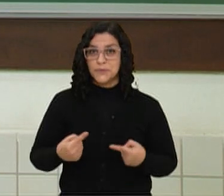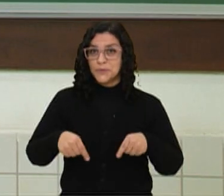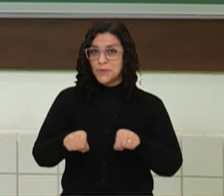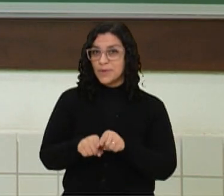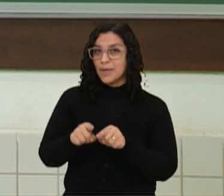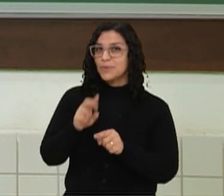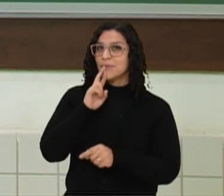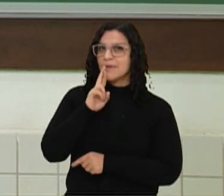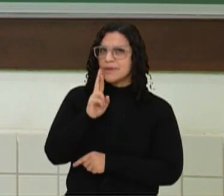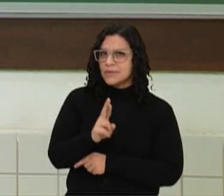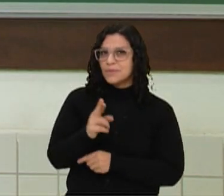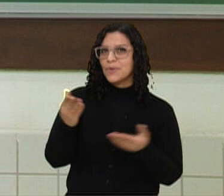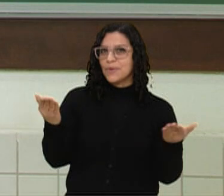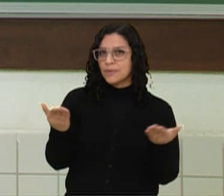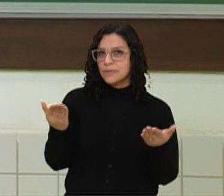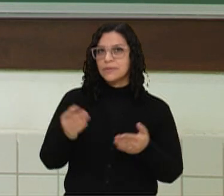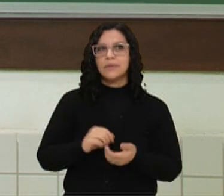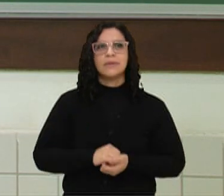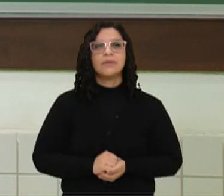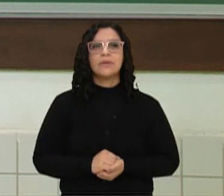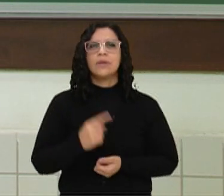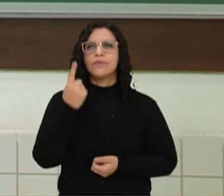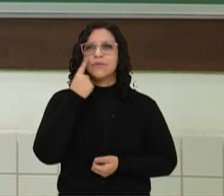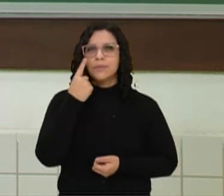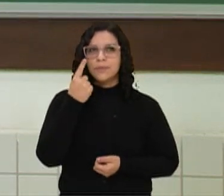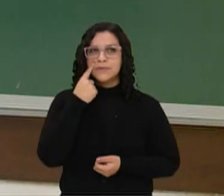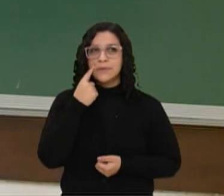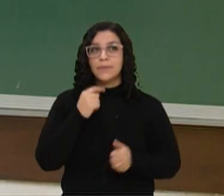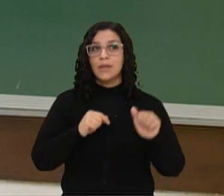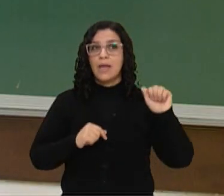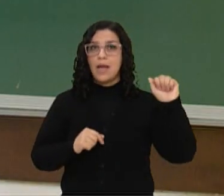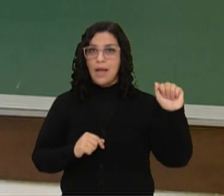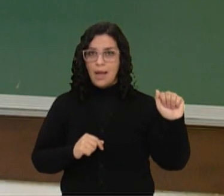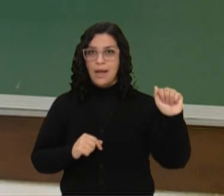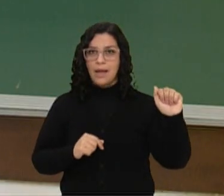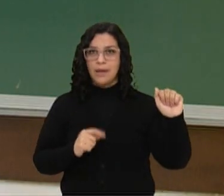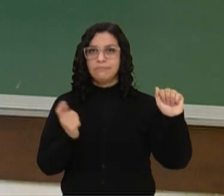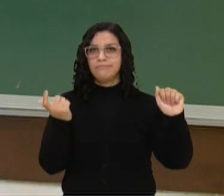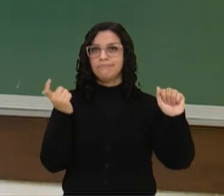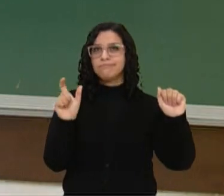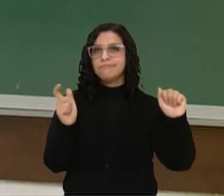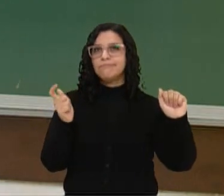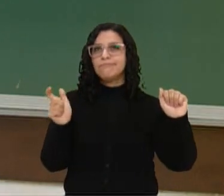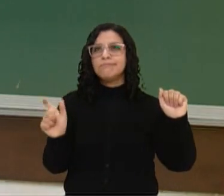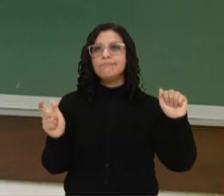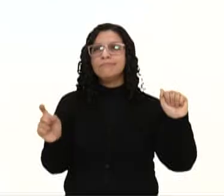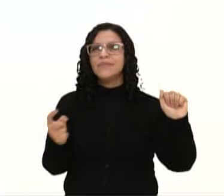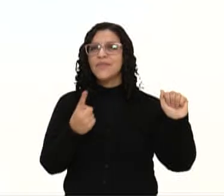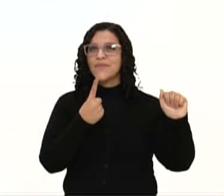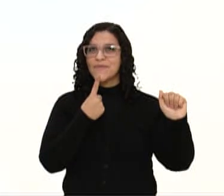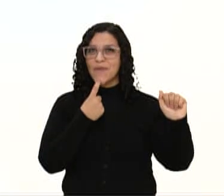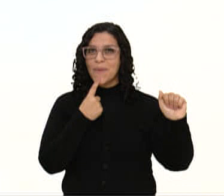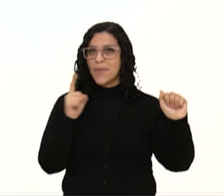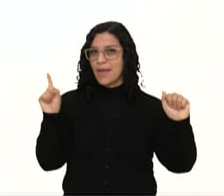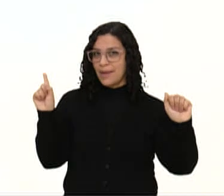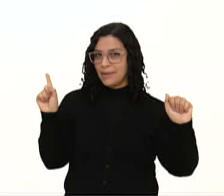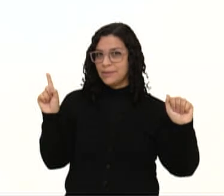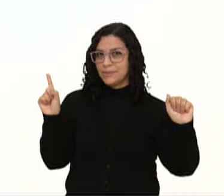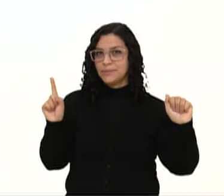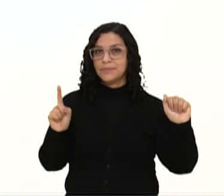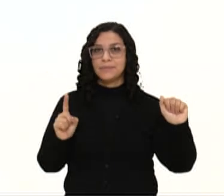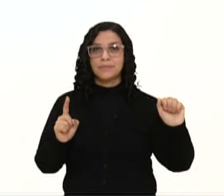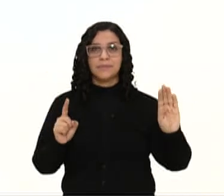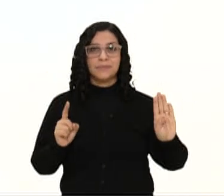Voltamos então ali com o exercício e aí vamos à correção. Das palavrinhas, o que faz parte do setor primário, extrativismo, agricultura